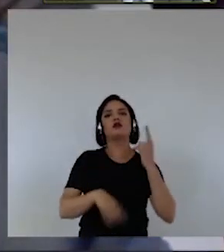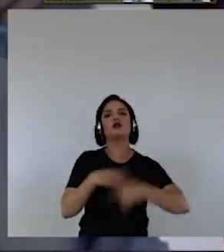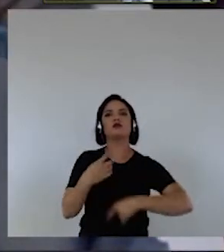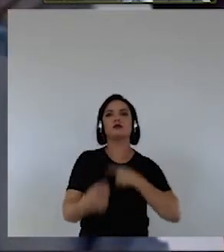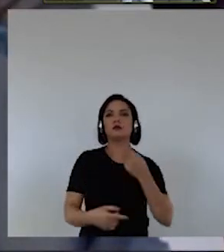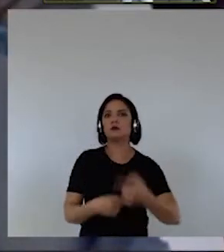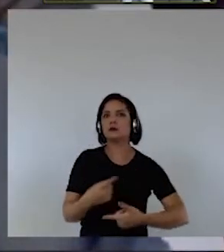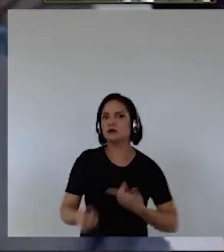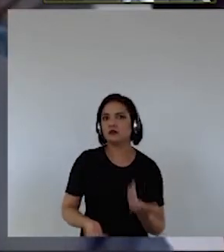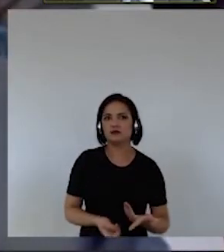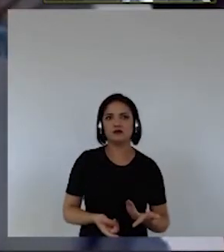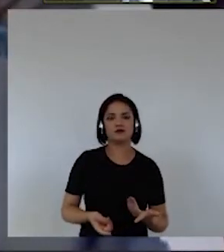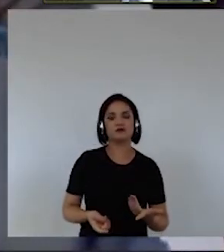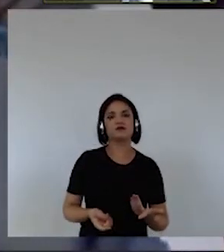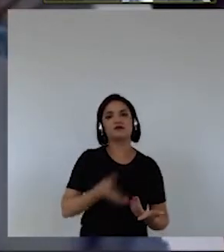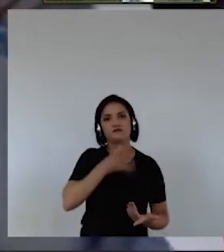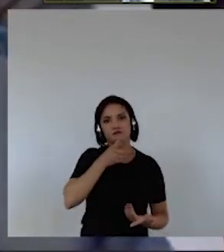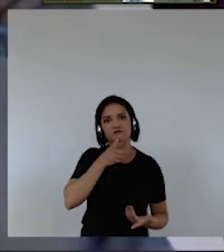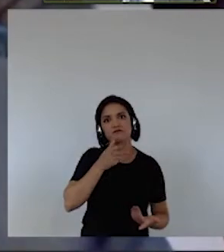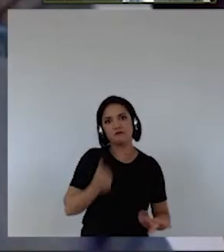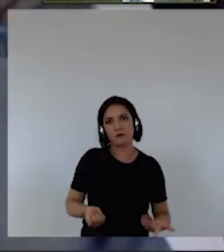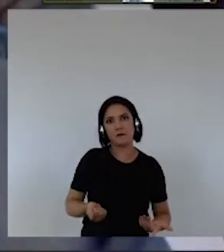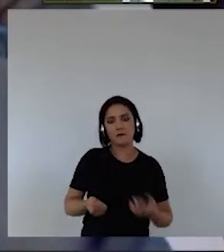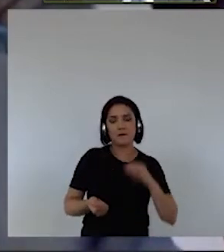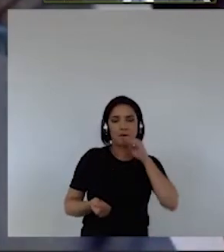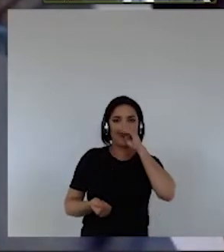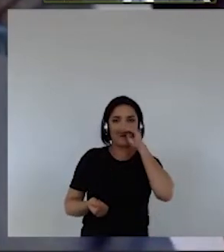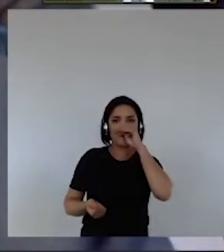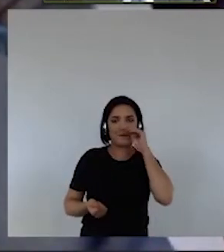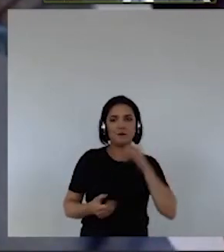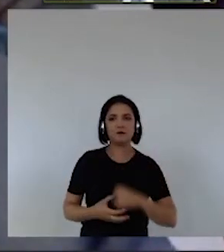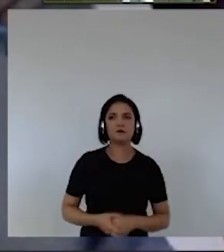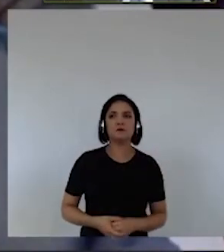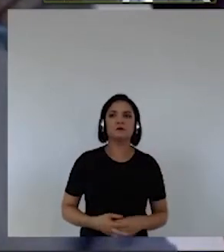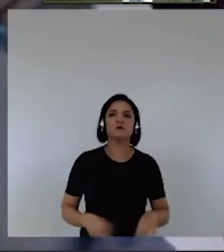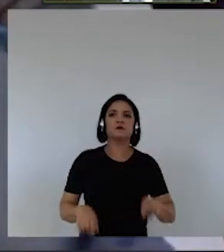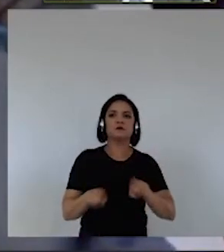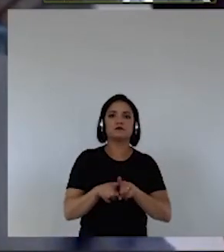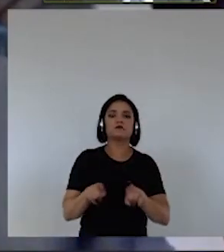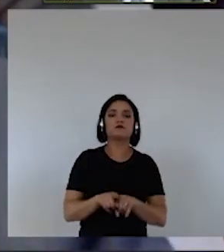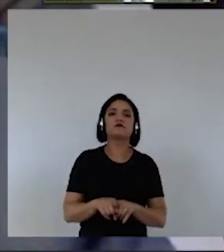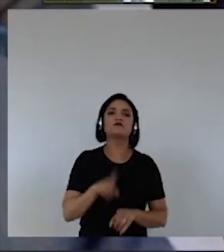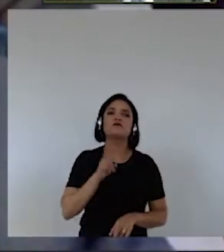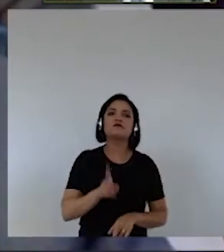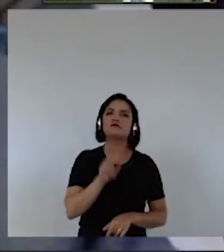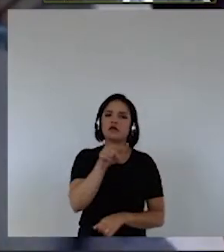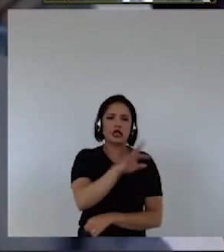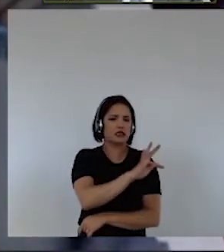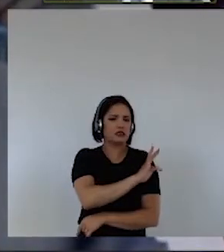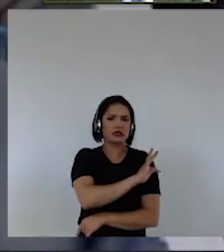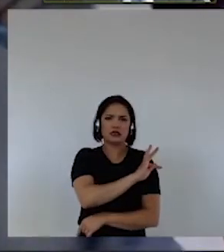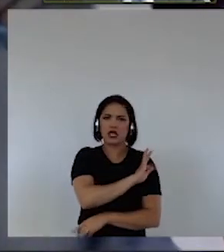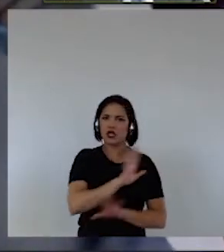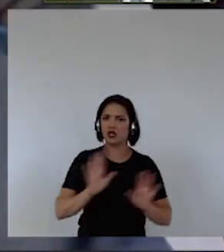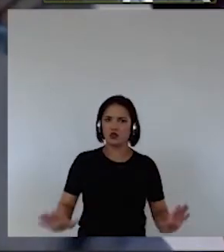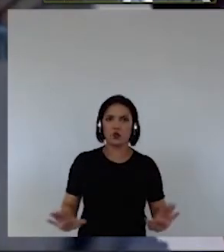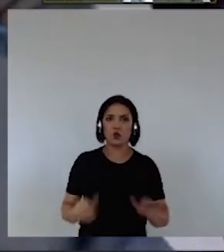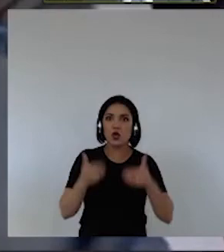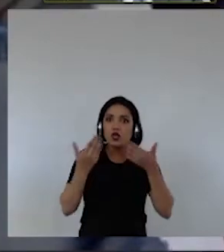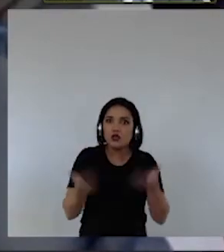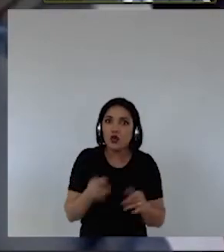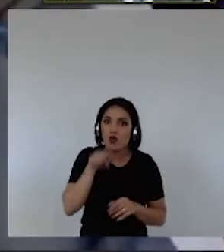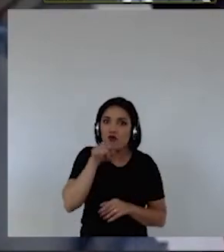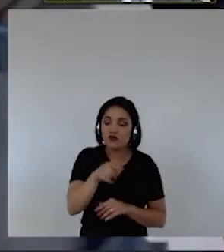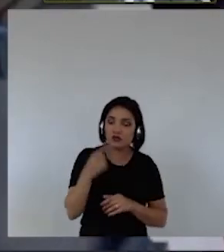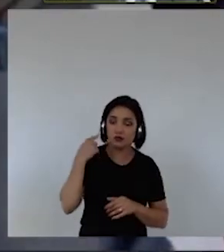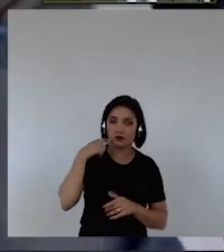é 1 ano e meio, 2 anos. Segundo lugar, a arbitragem é sempre muito técnica. Então, estude e olhe